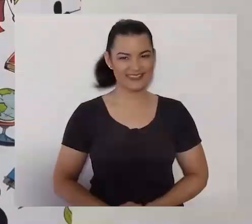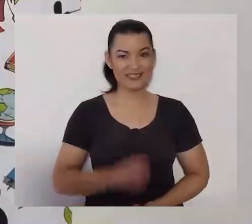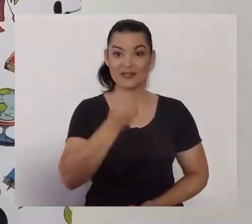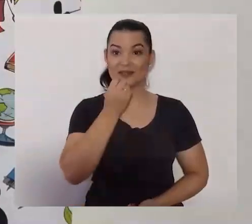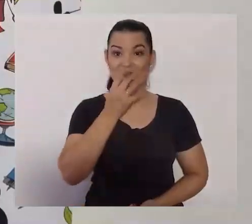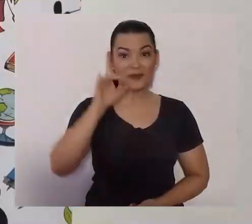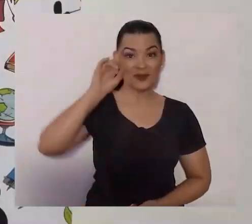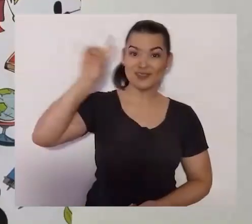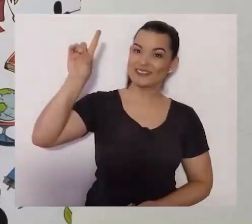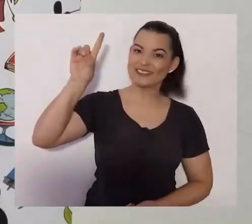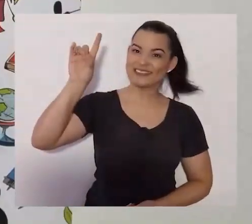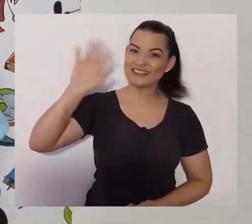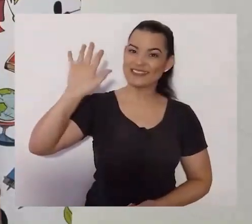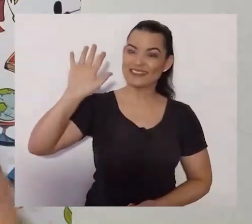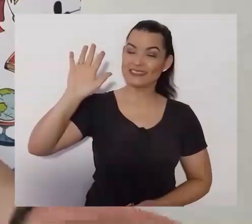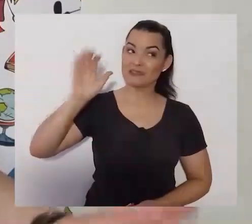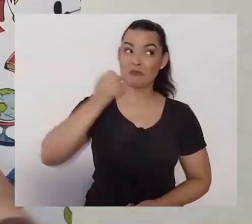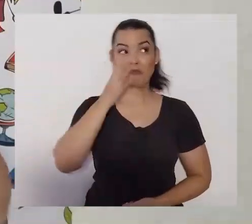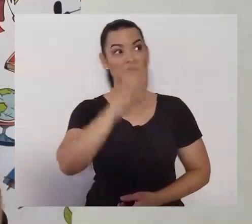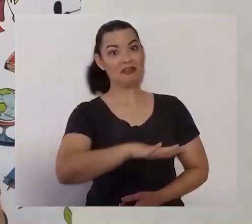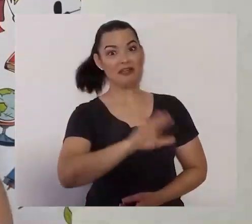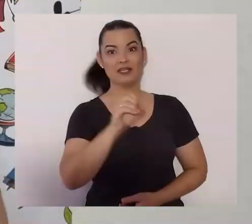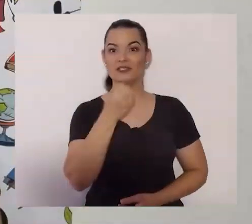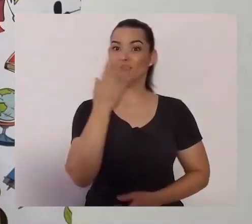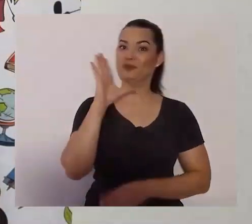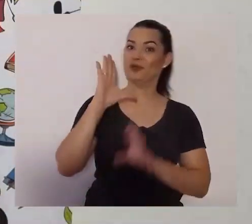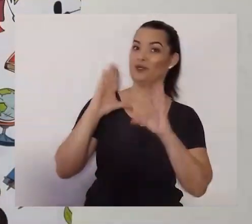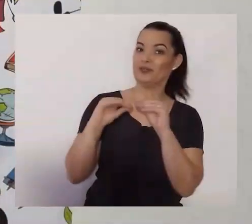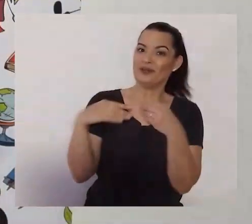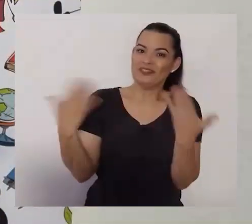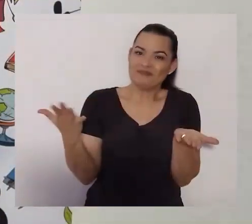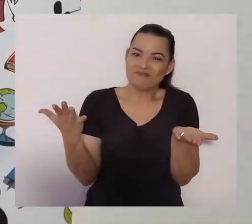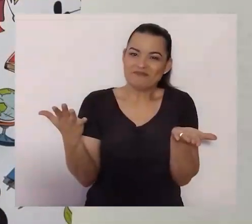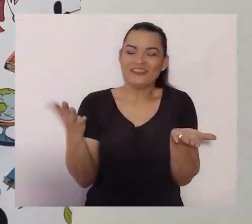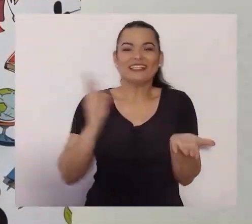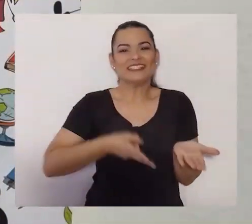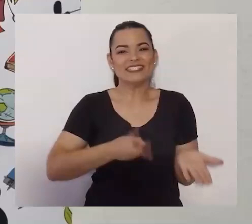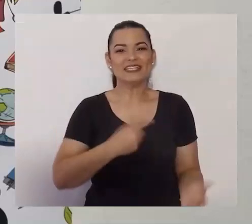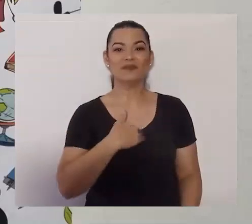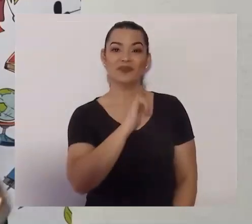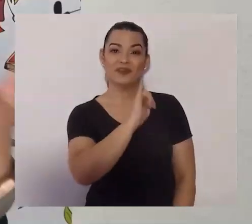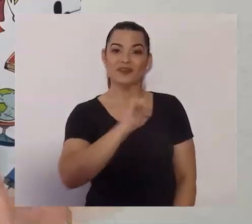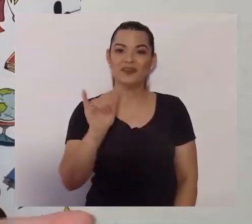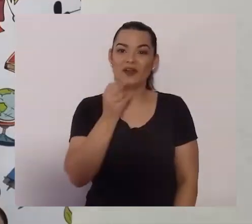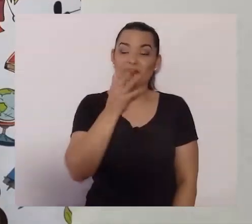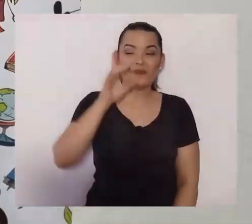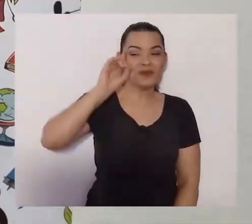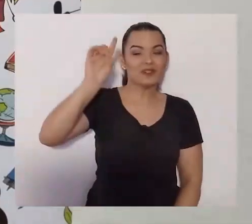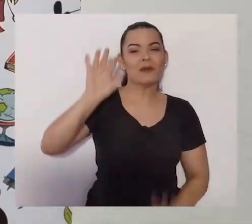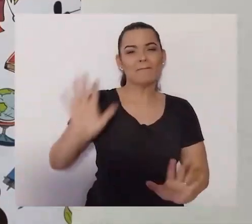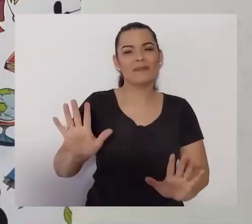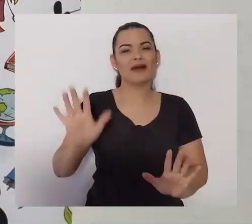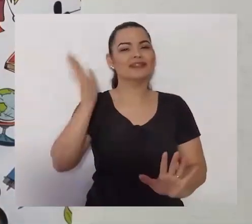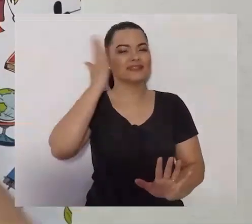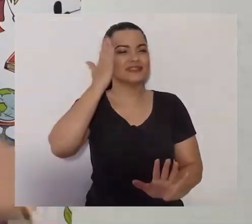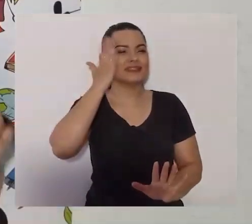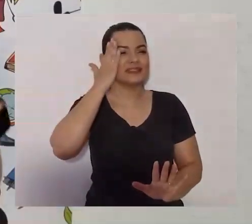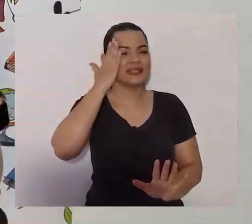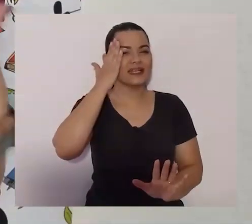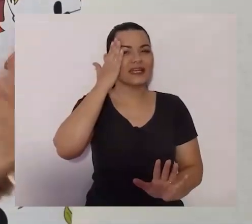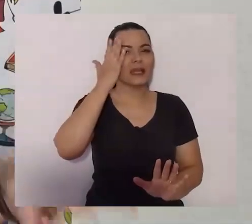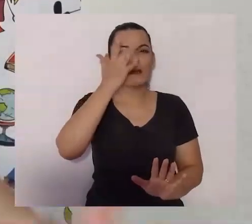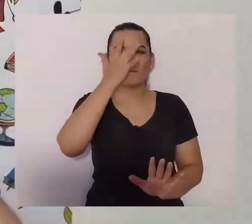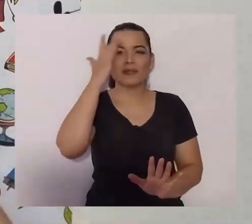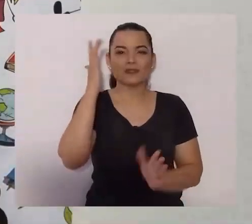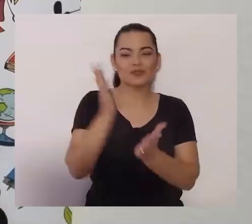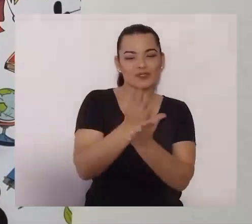Olá, bom dia, boa tarde, boa noite, né? Eu sempre falo bom dia, mas eu sei que tem pessoas que assistem